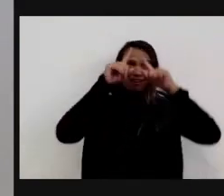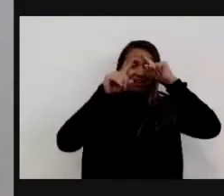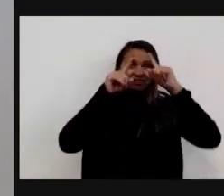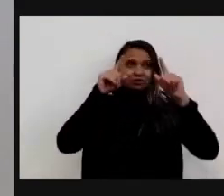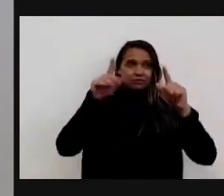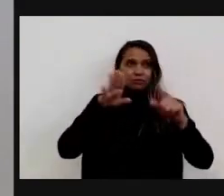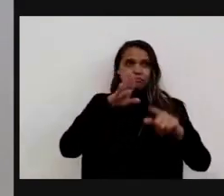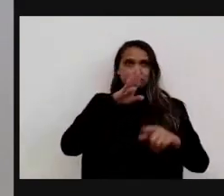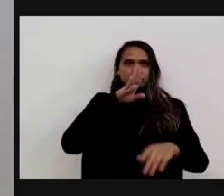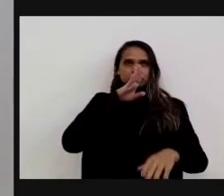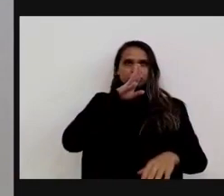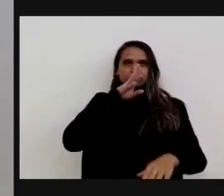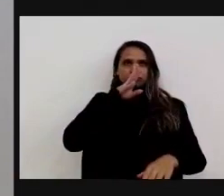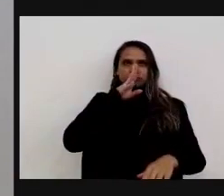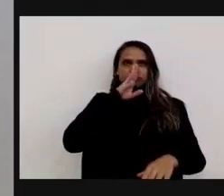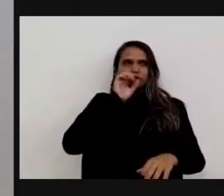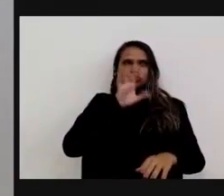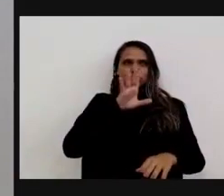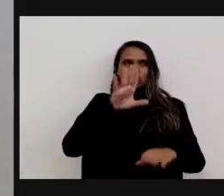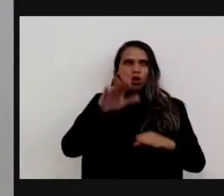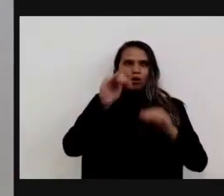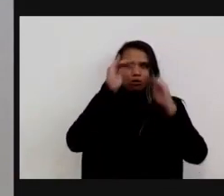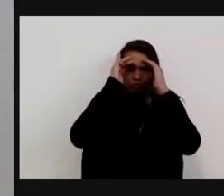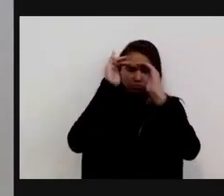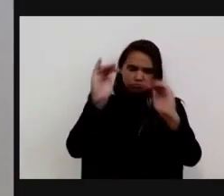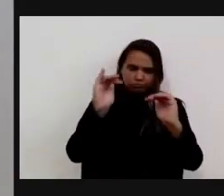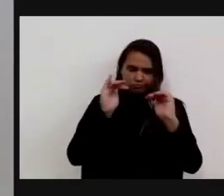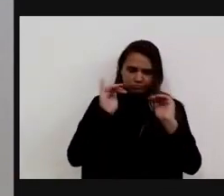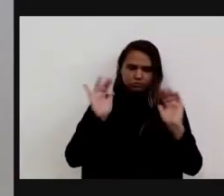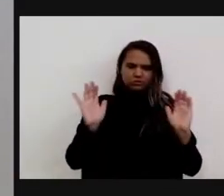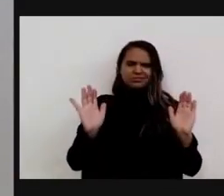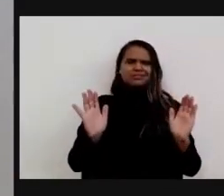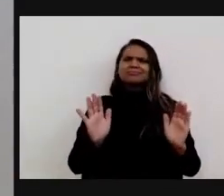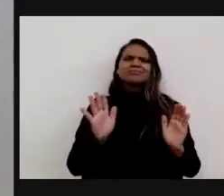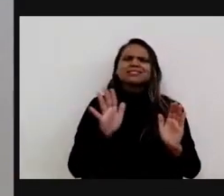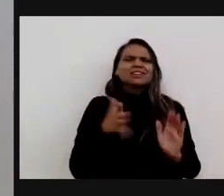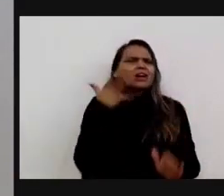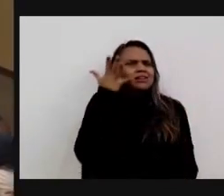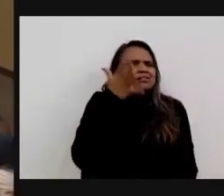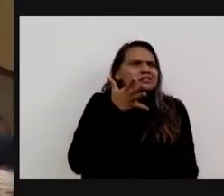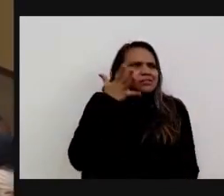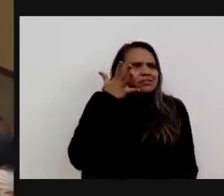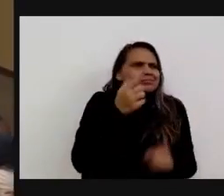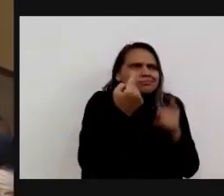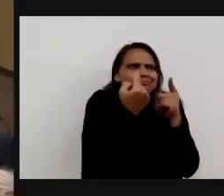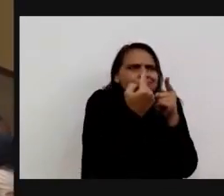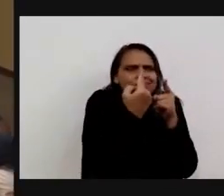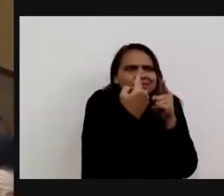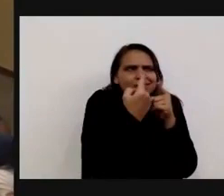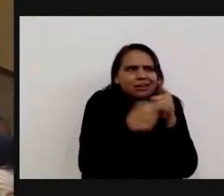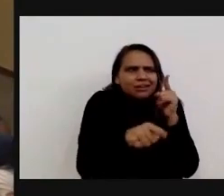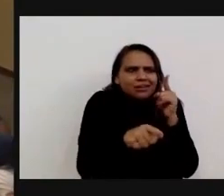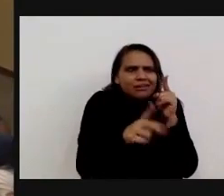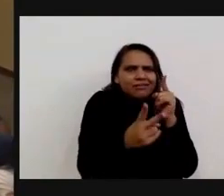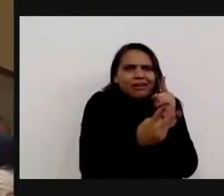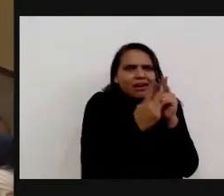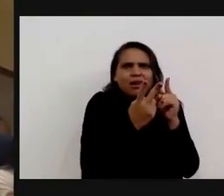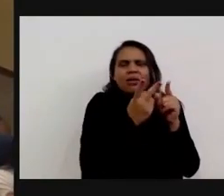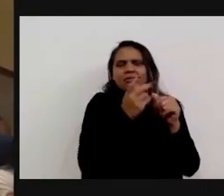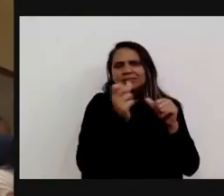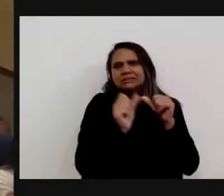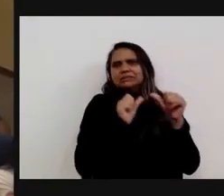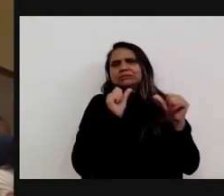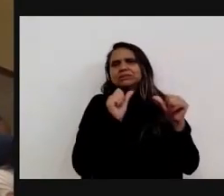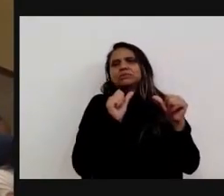for melhor seja uma máquina aperte um botão faça como sempre foi feito ué mas o discurso tá falando que ia O valor é inovação Como assim